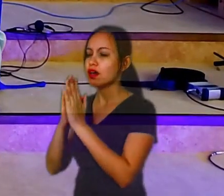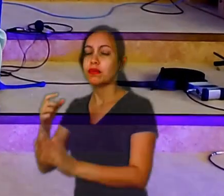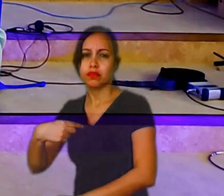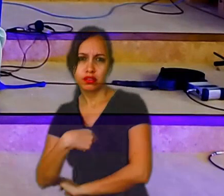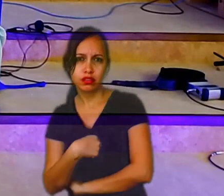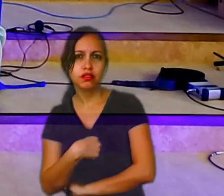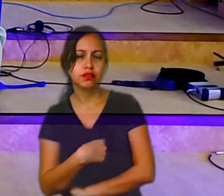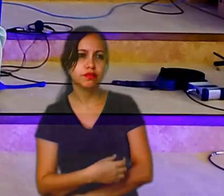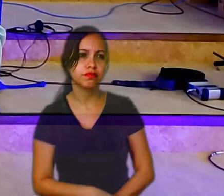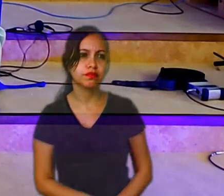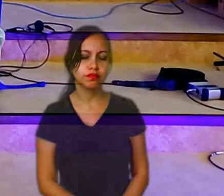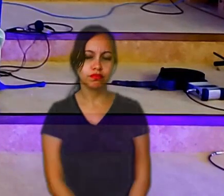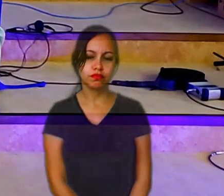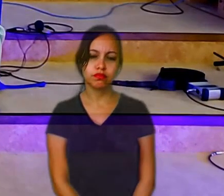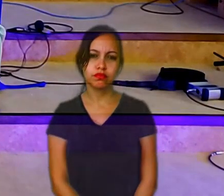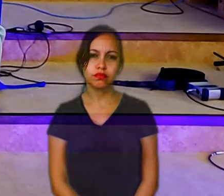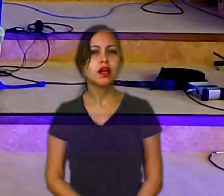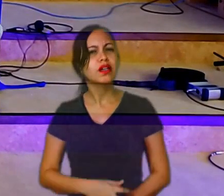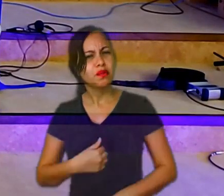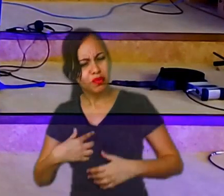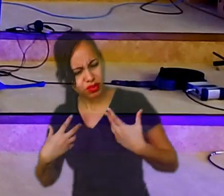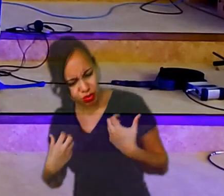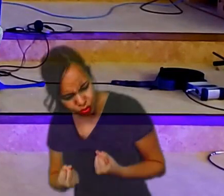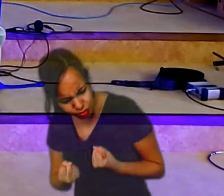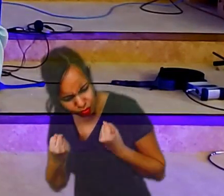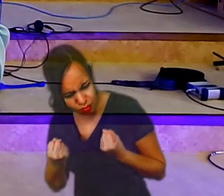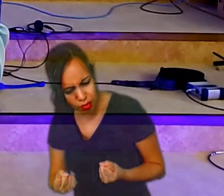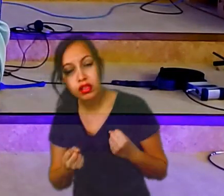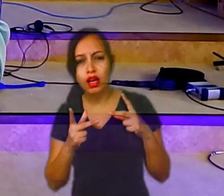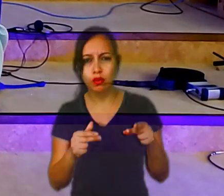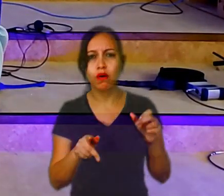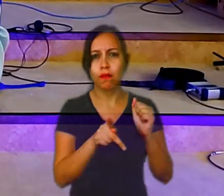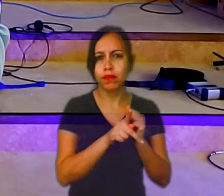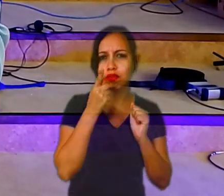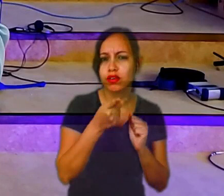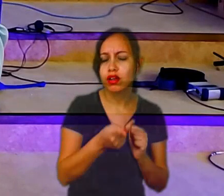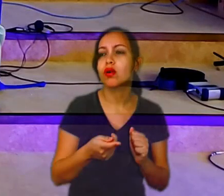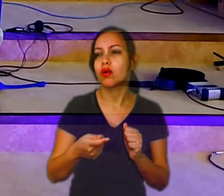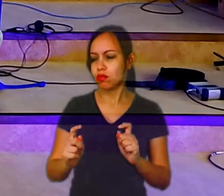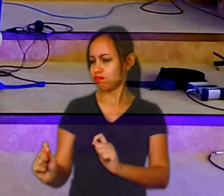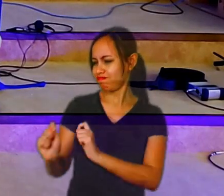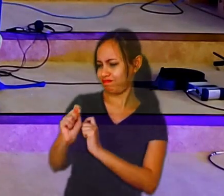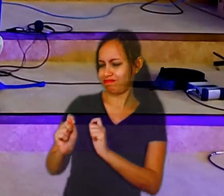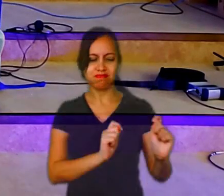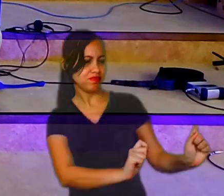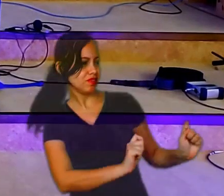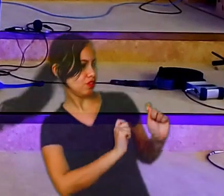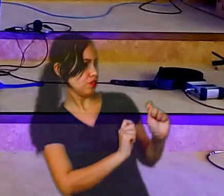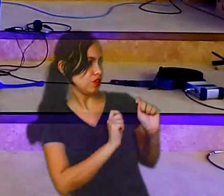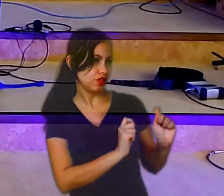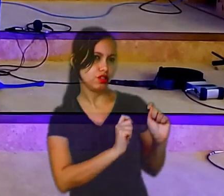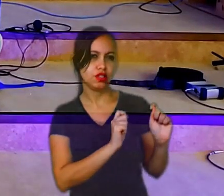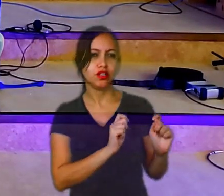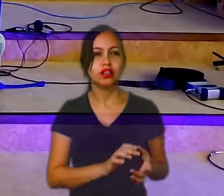que eu possa suportar, como disse Pedro, as astutas ciladas do mal